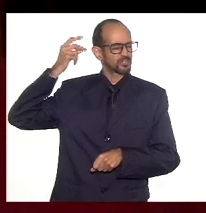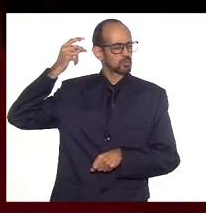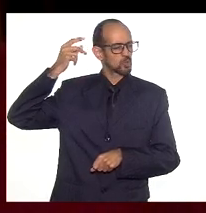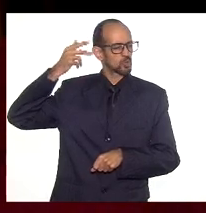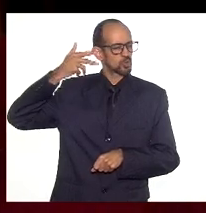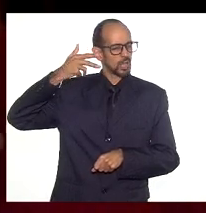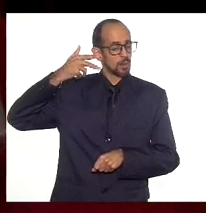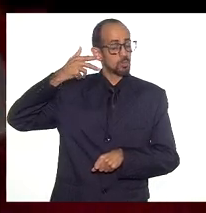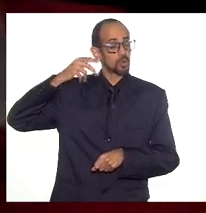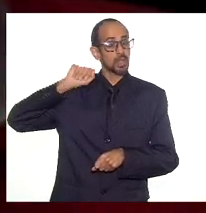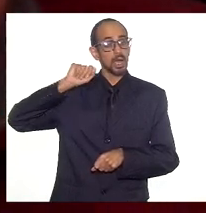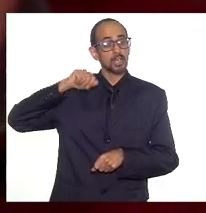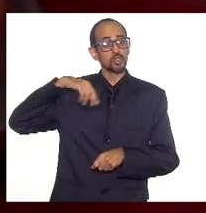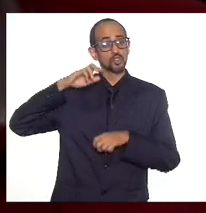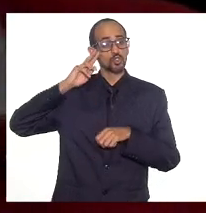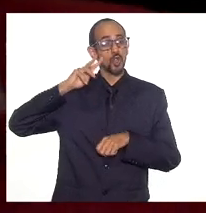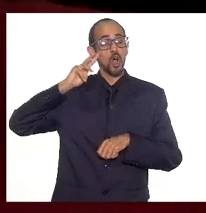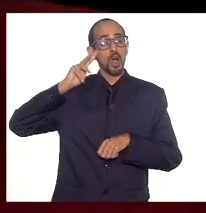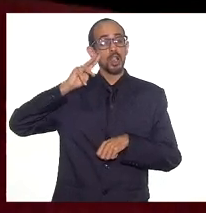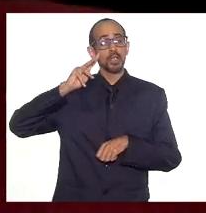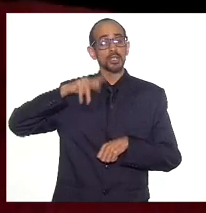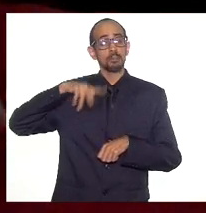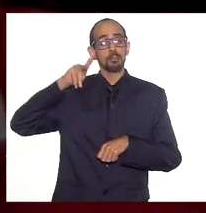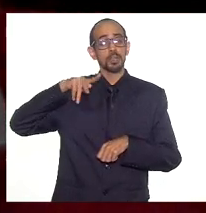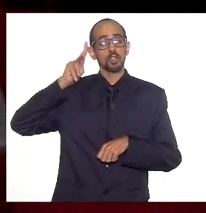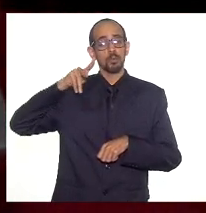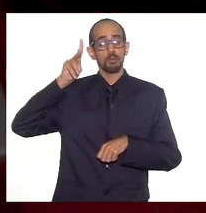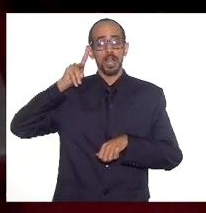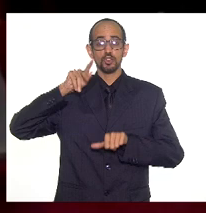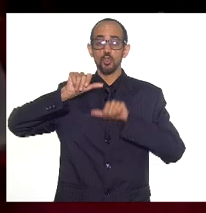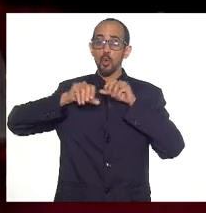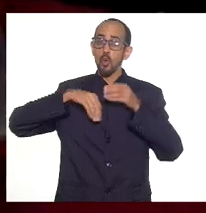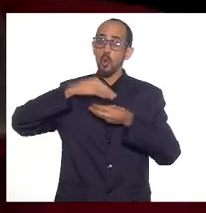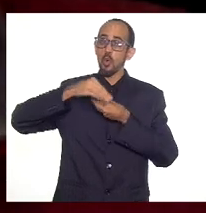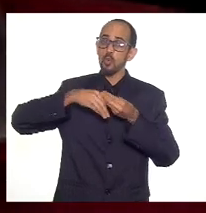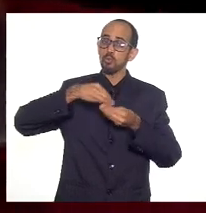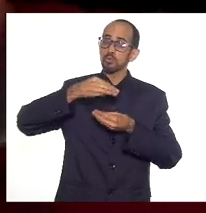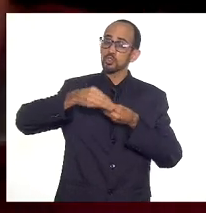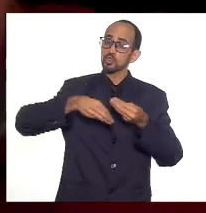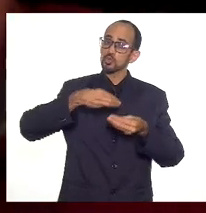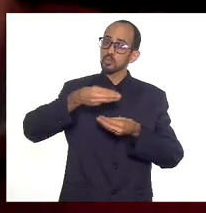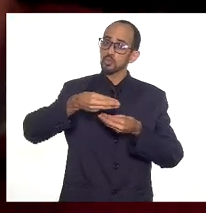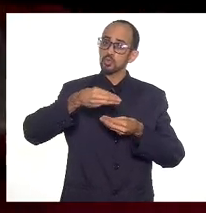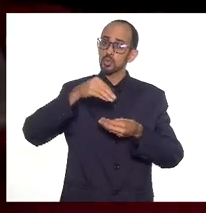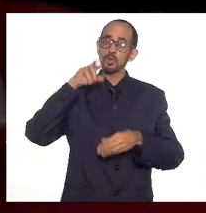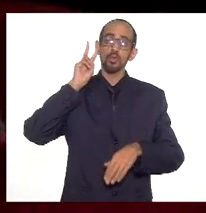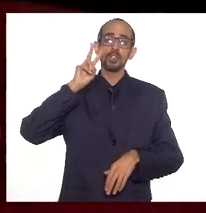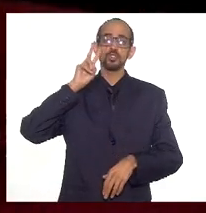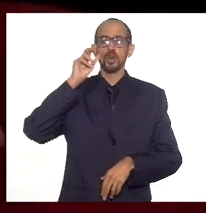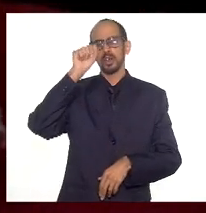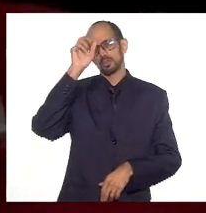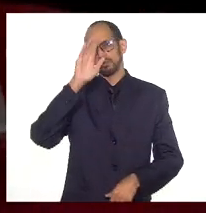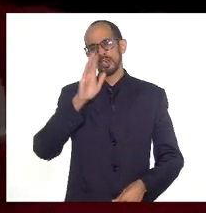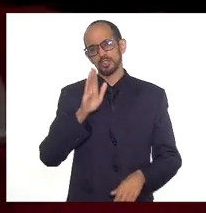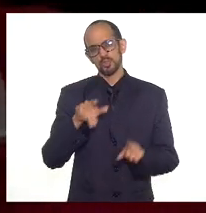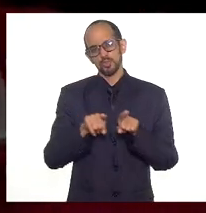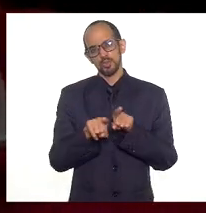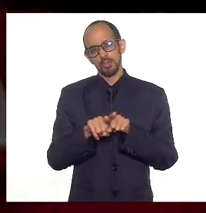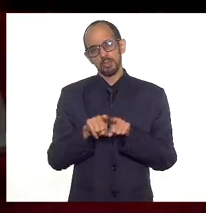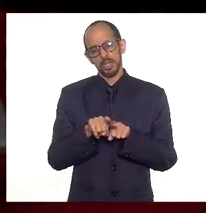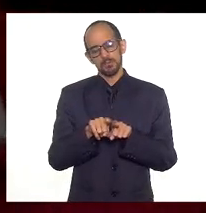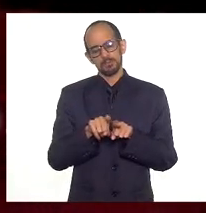história do Brasil, a história contemporânea do nosso país. Então, é importante a gente perceber